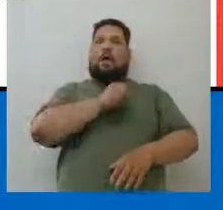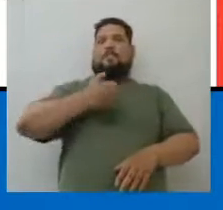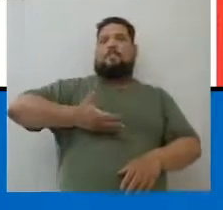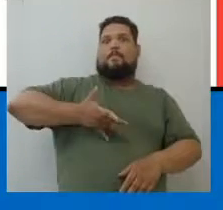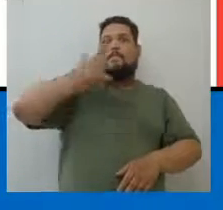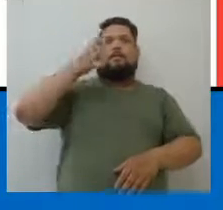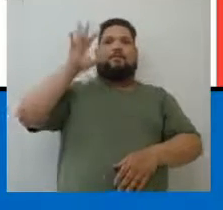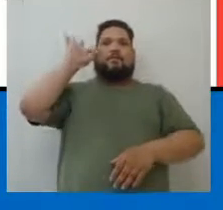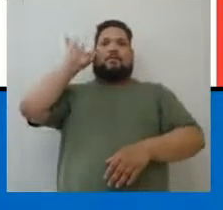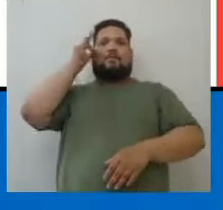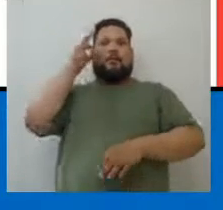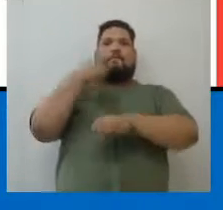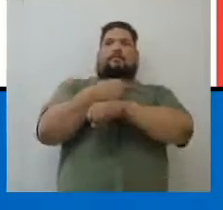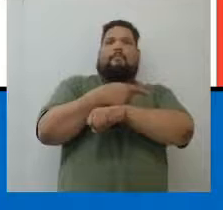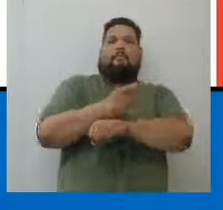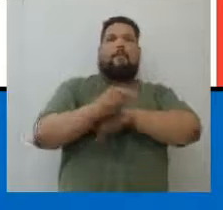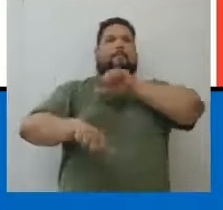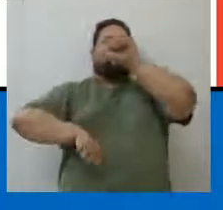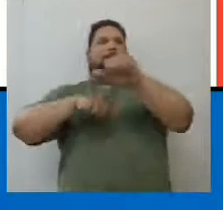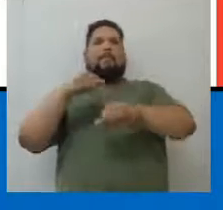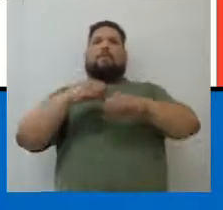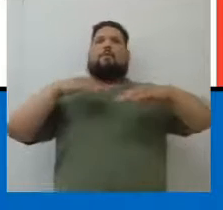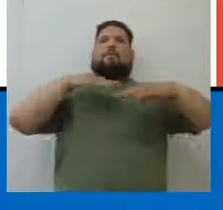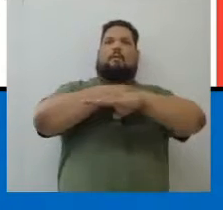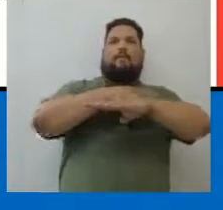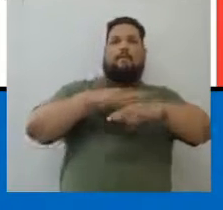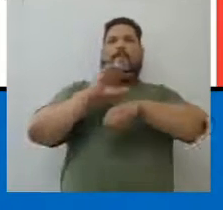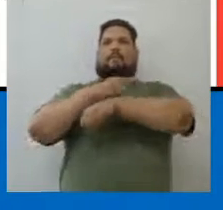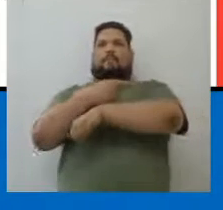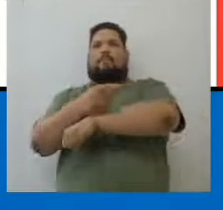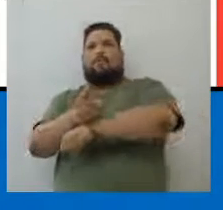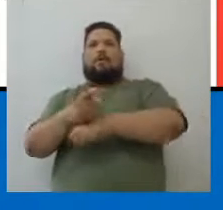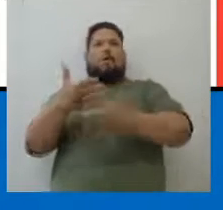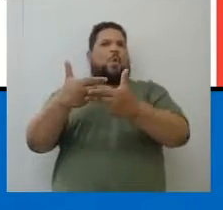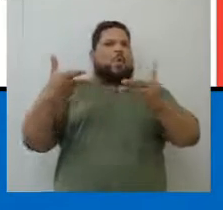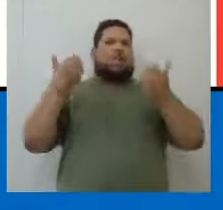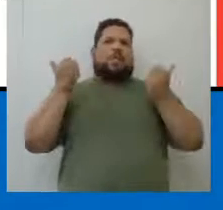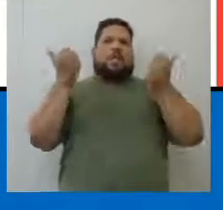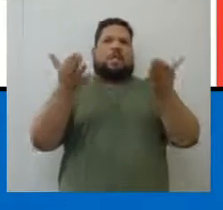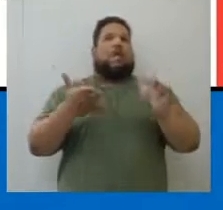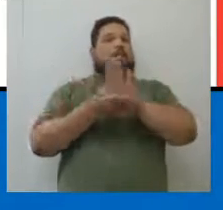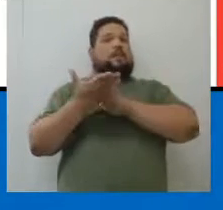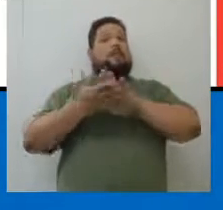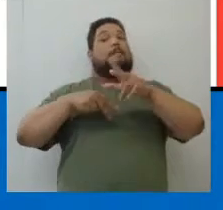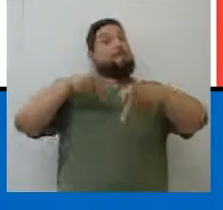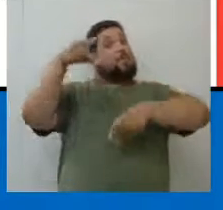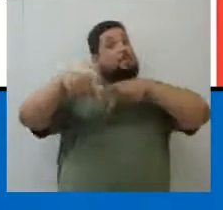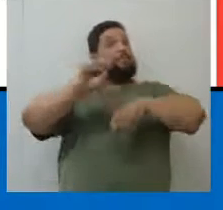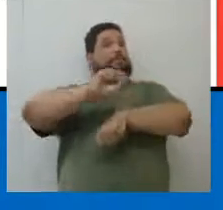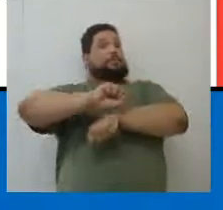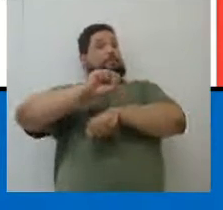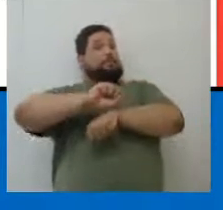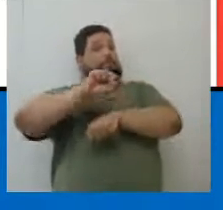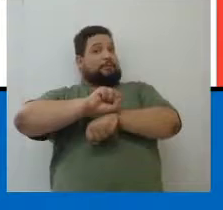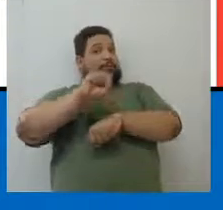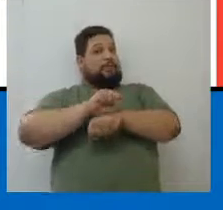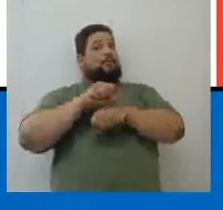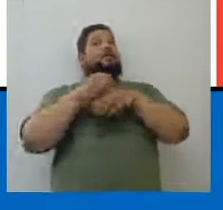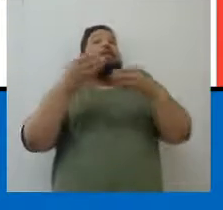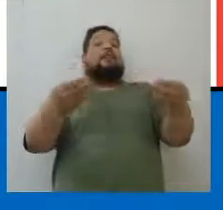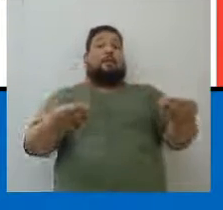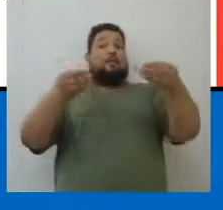chegar, inventar o meio de transporte, inventar o recurso e jogar para o povão, não. O povão teve que esperar aí sua vez, e aí